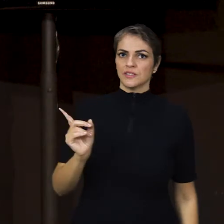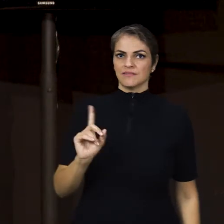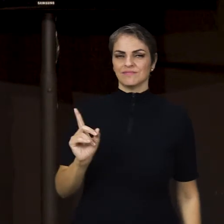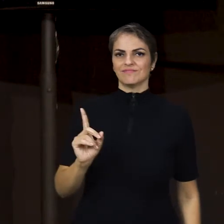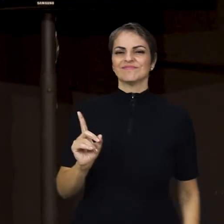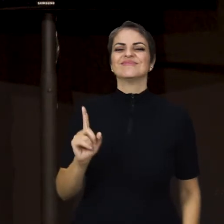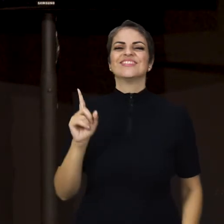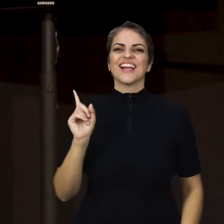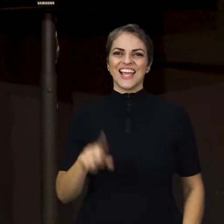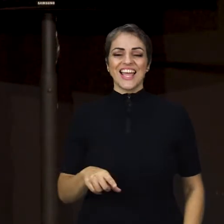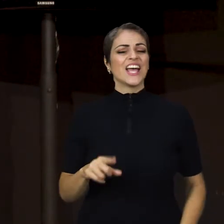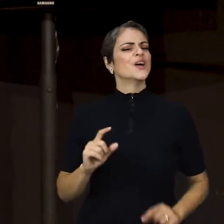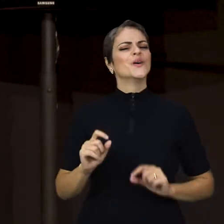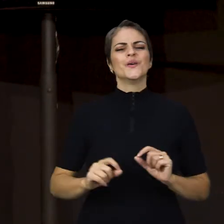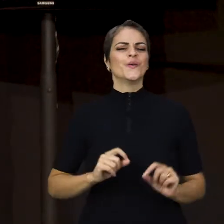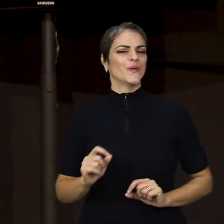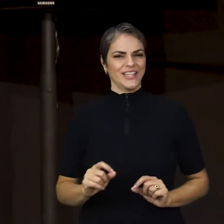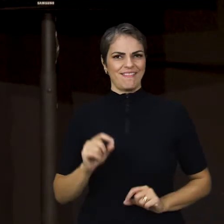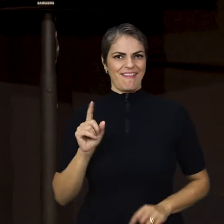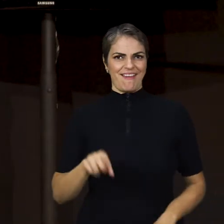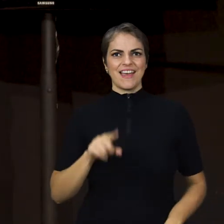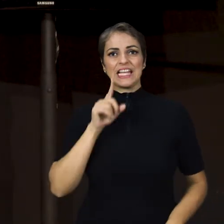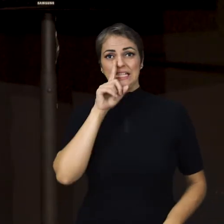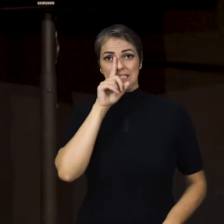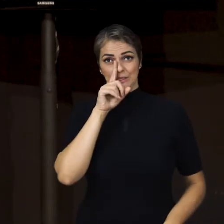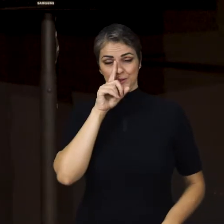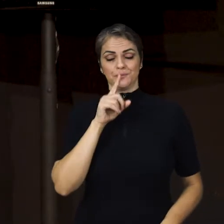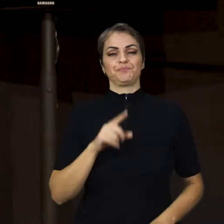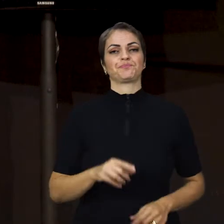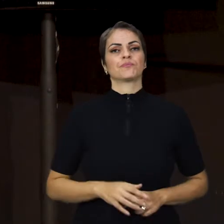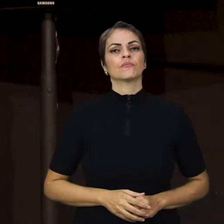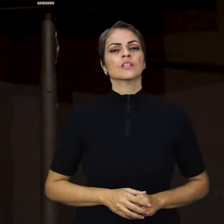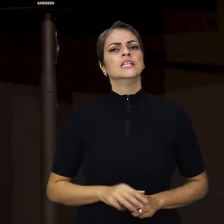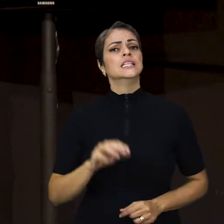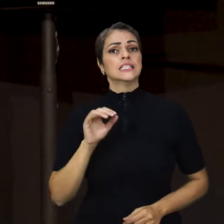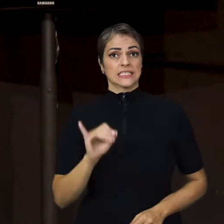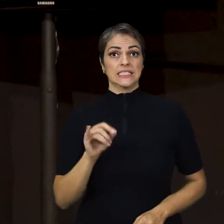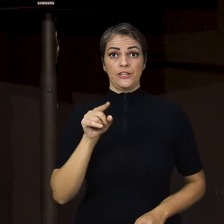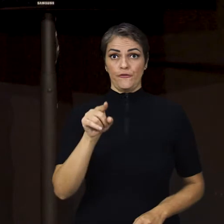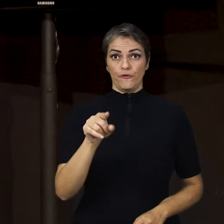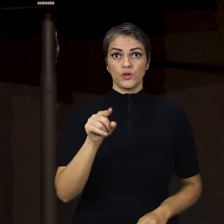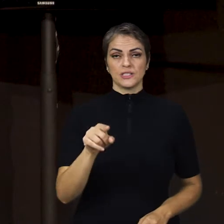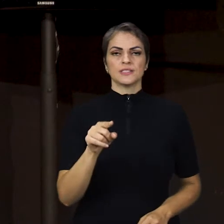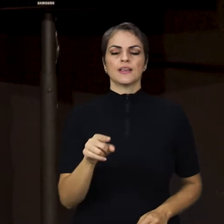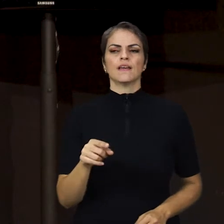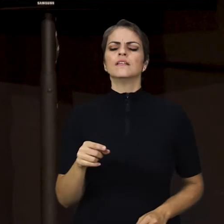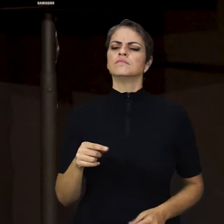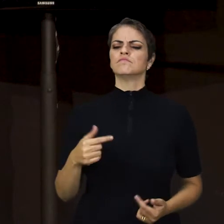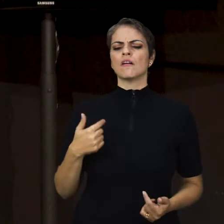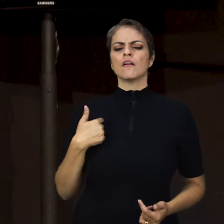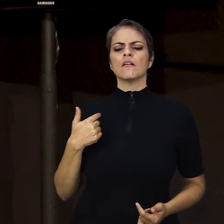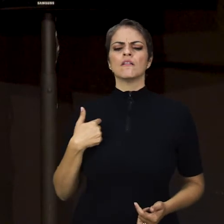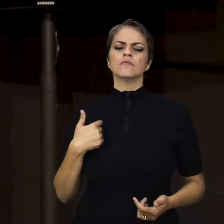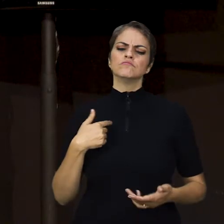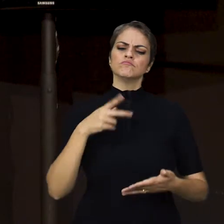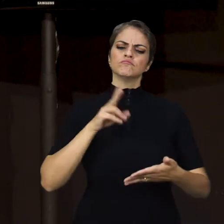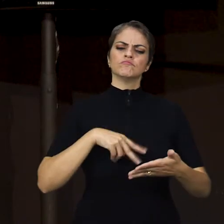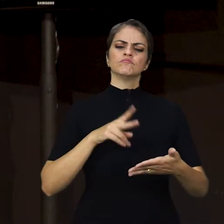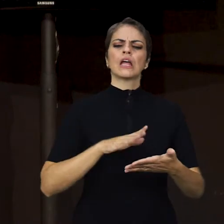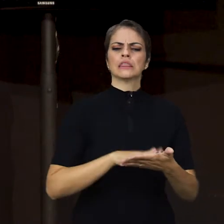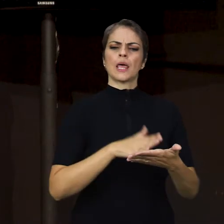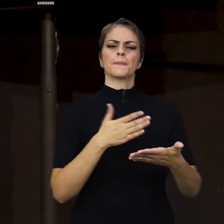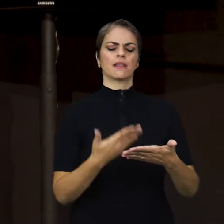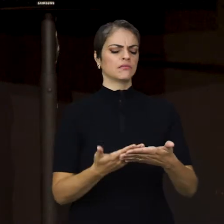originalidade? Em geral, especialmente se você se coloca como um intérprete da Bíblia com o propósito